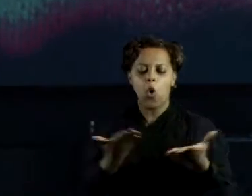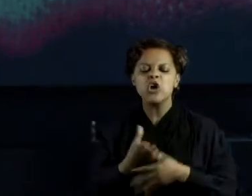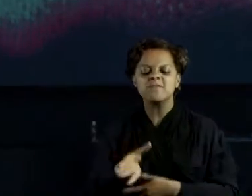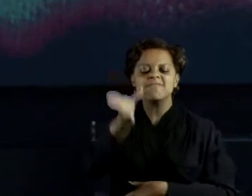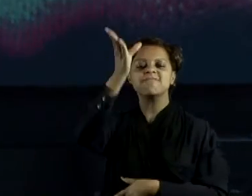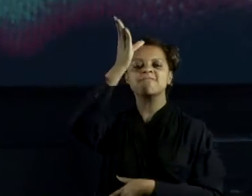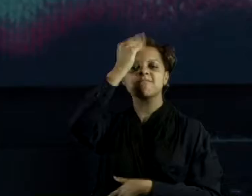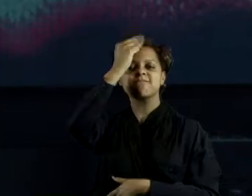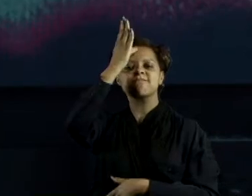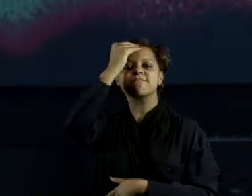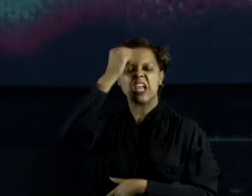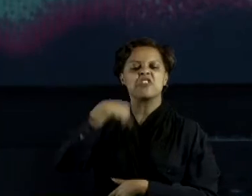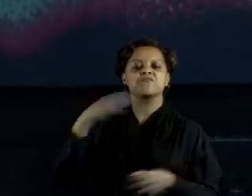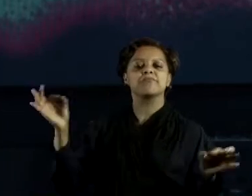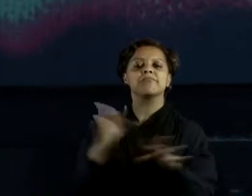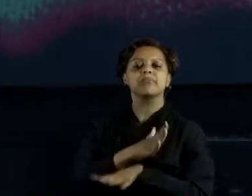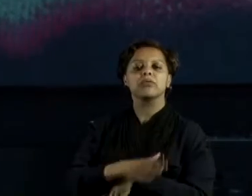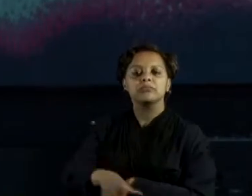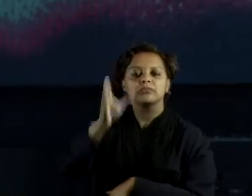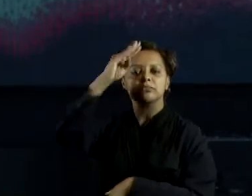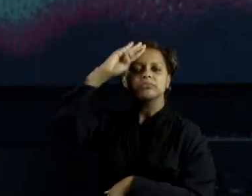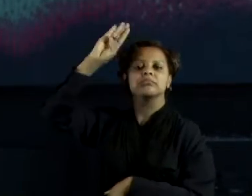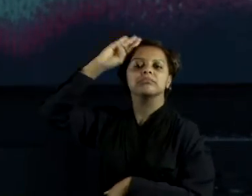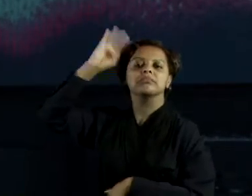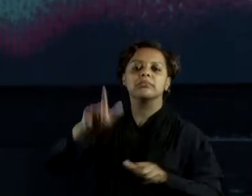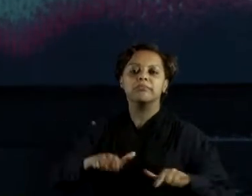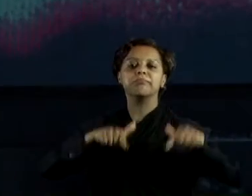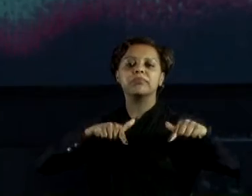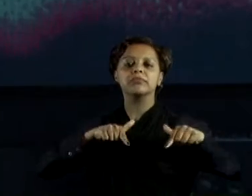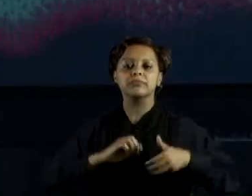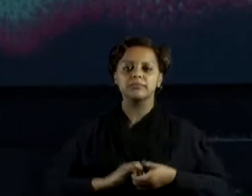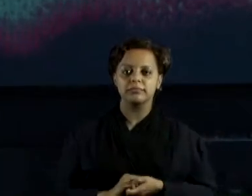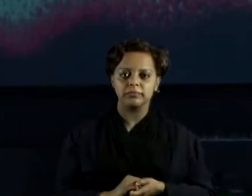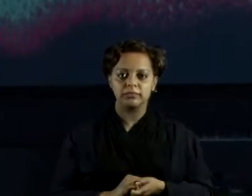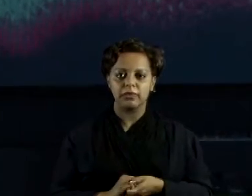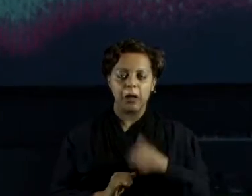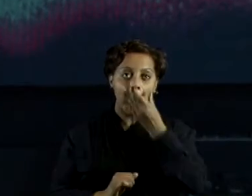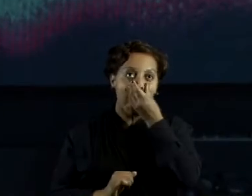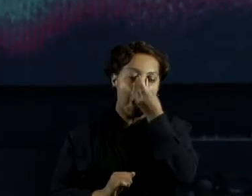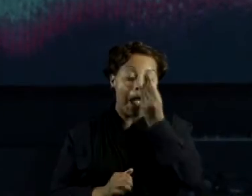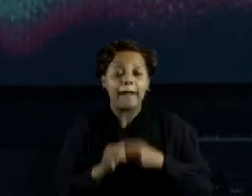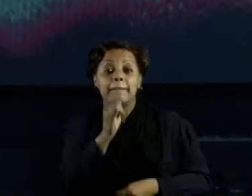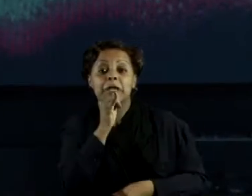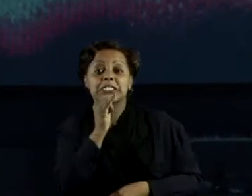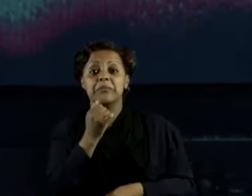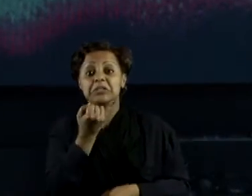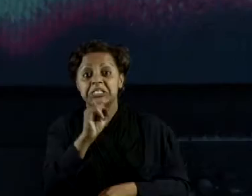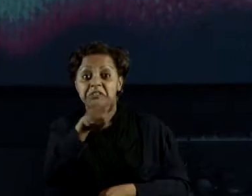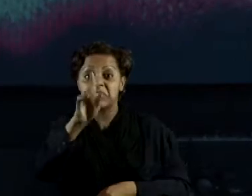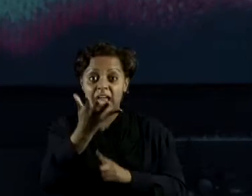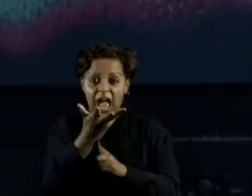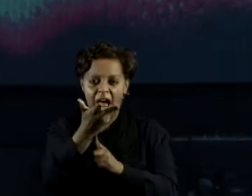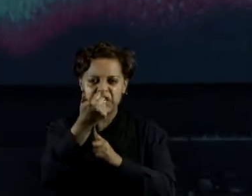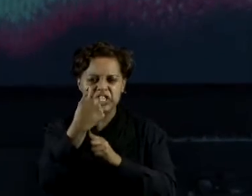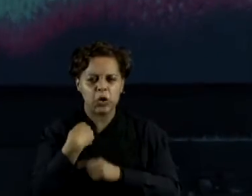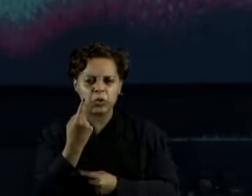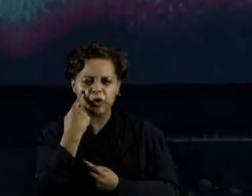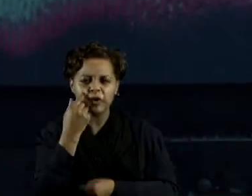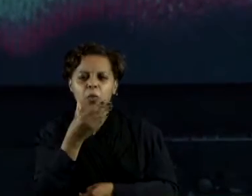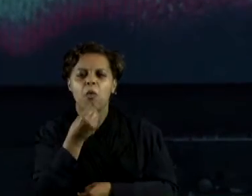área. Se a sua área de atuação é artística, estou vendo aqui o Heitor é um